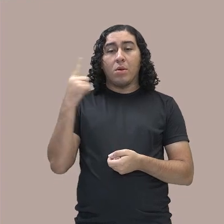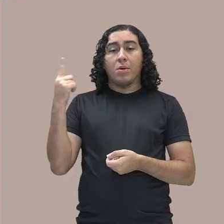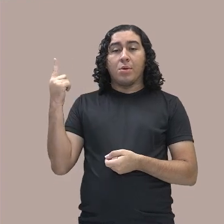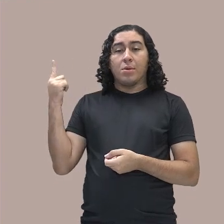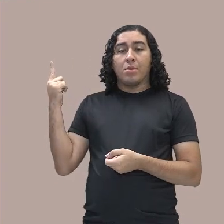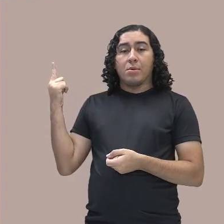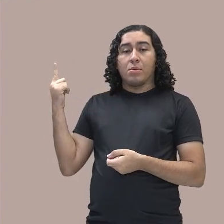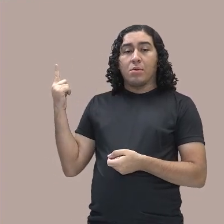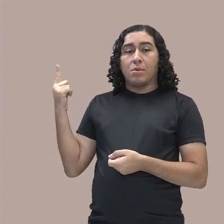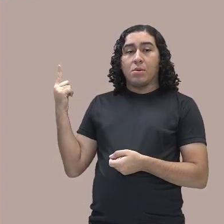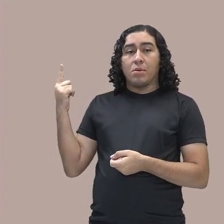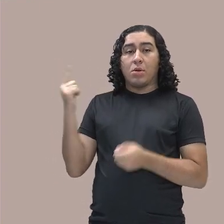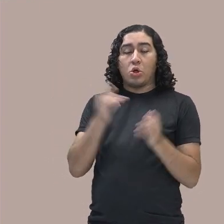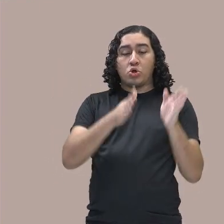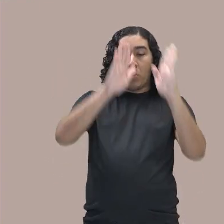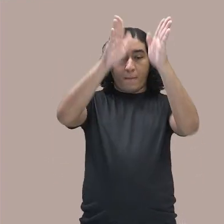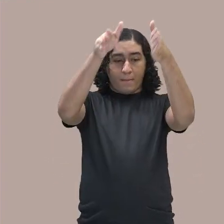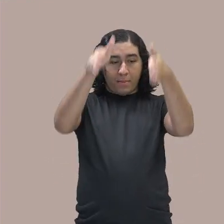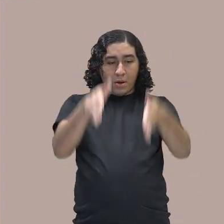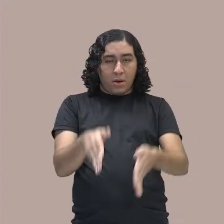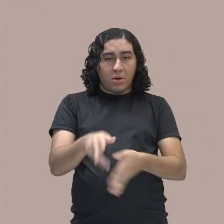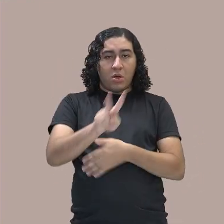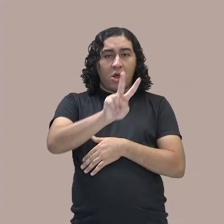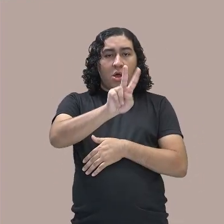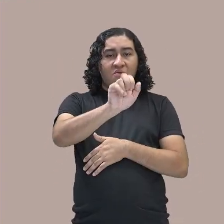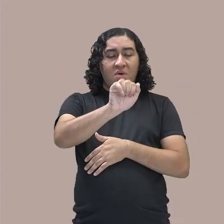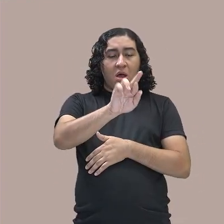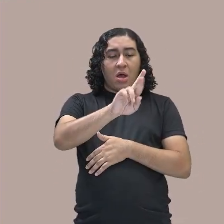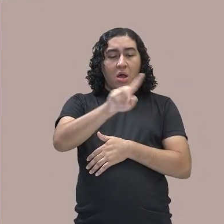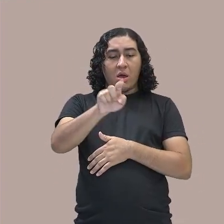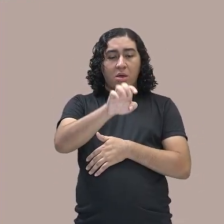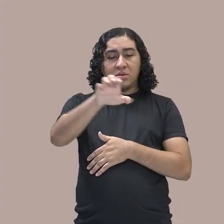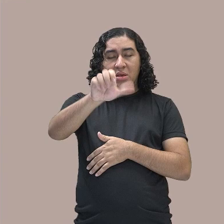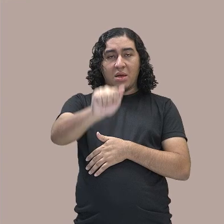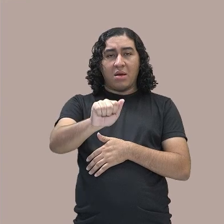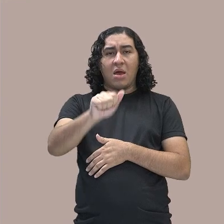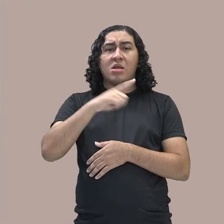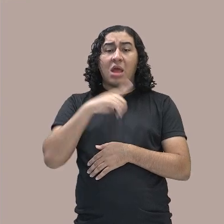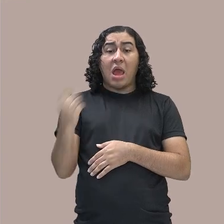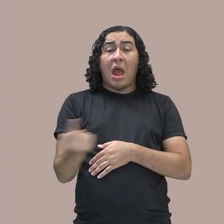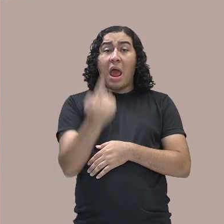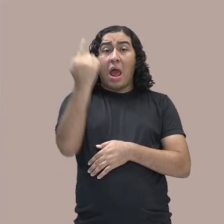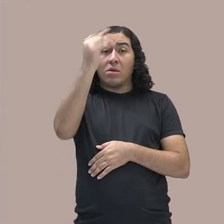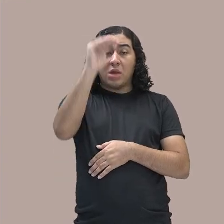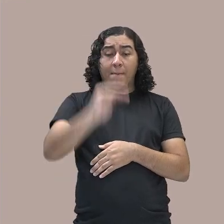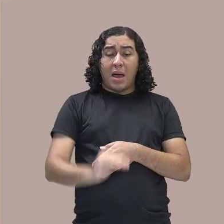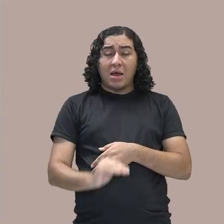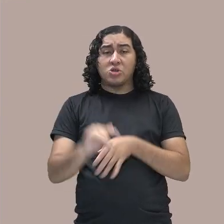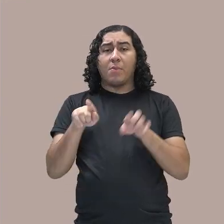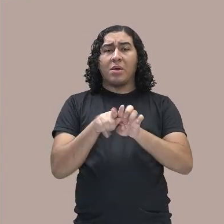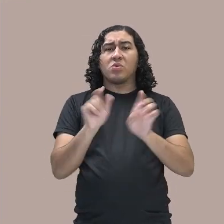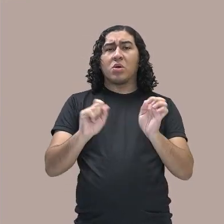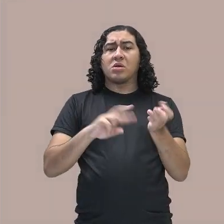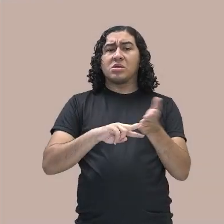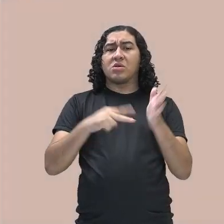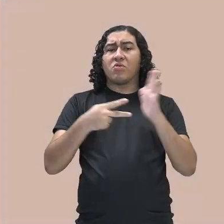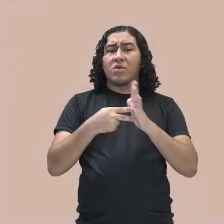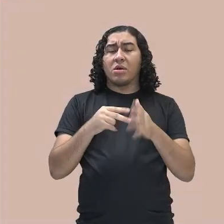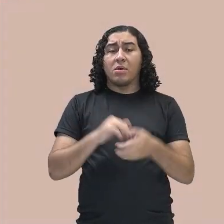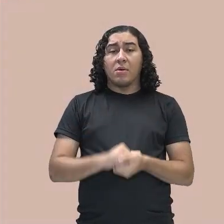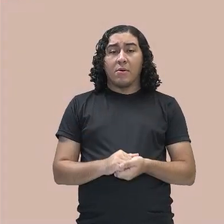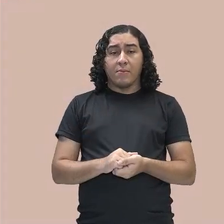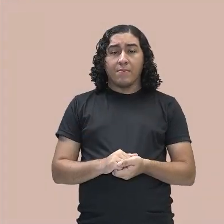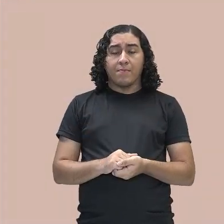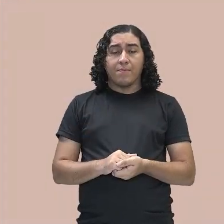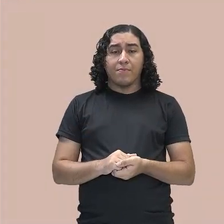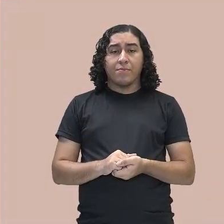de várzea, né? Tem a várzea alta, a várzea baixa. Então, o que é a floresta de várzea? Como a gente observa, essa